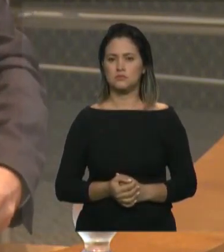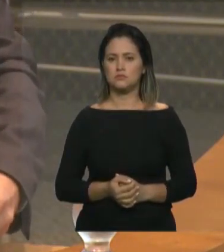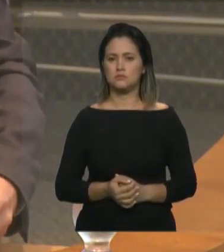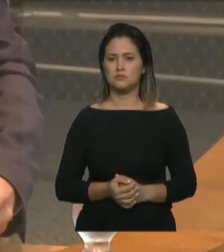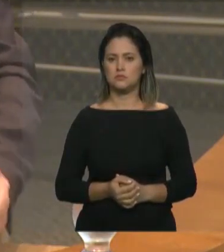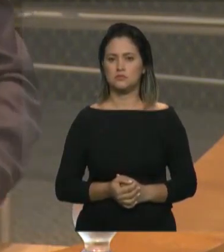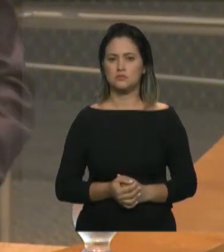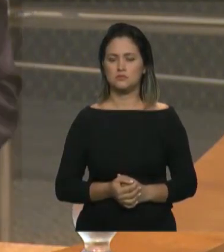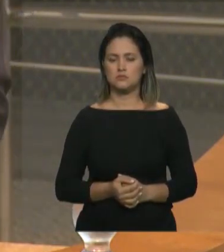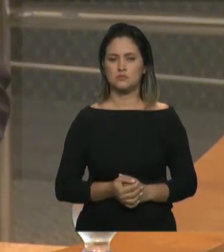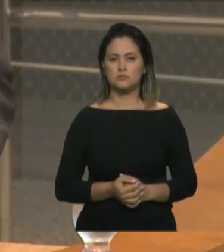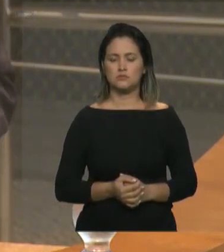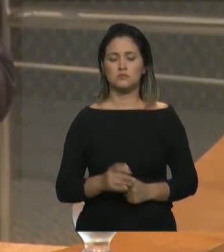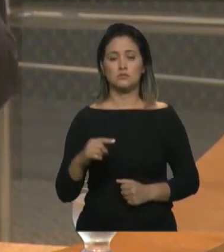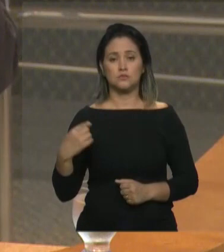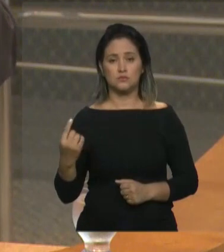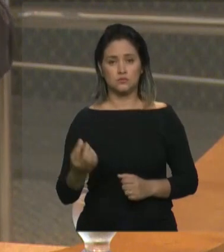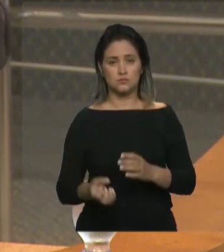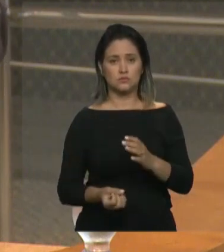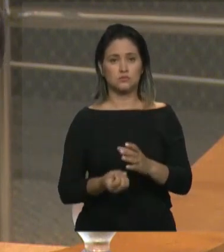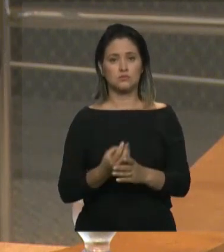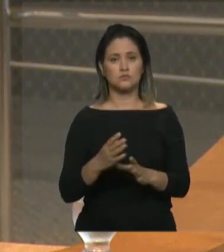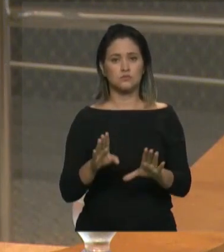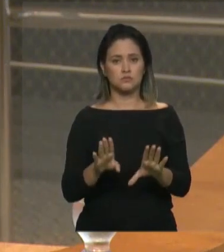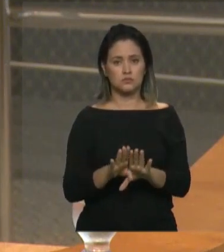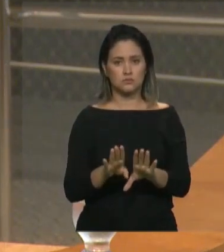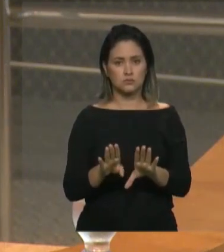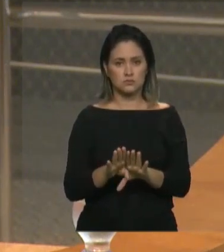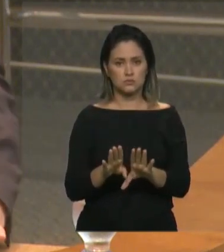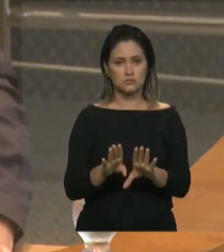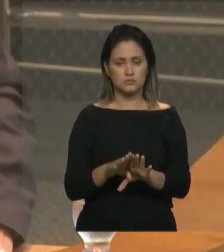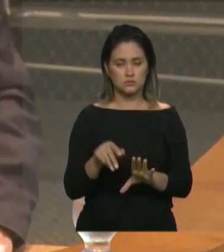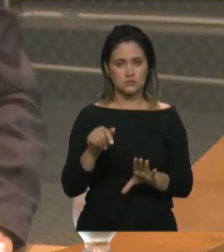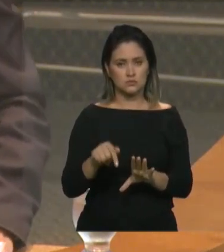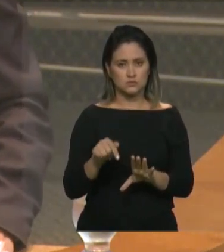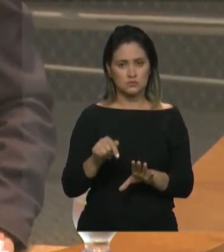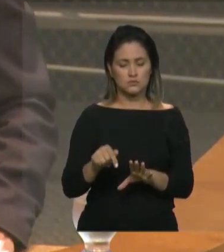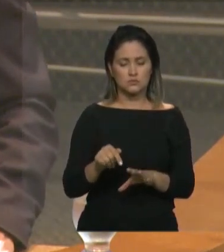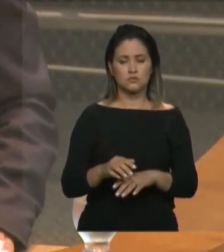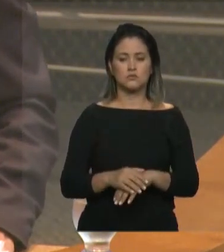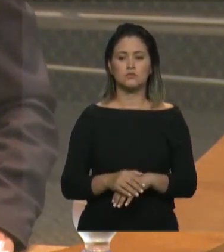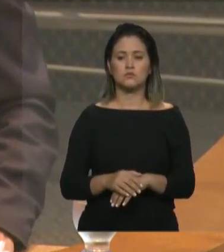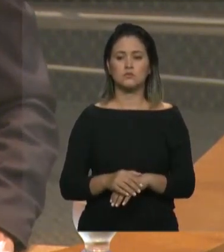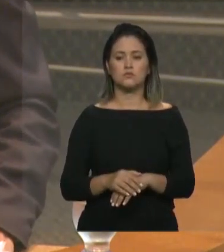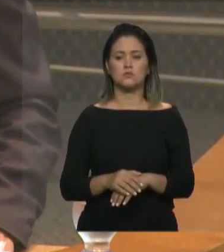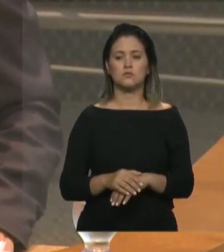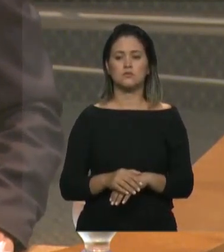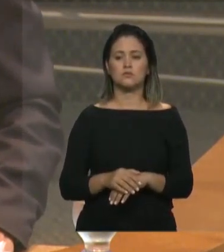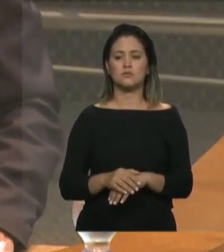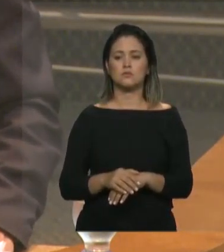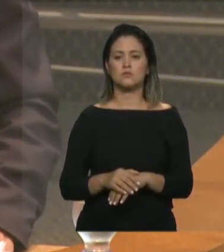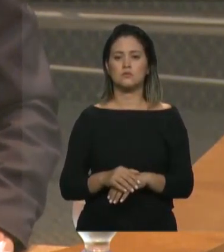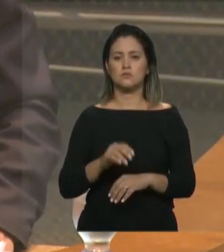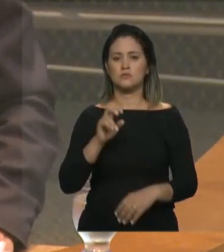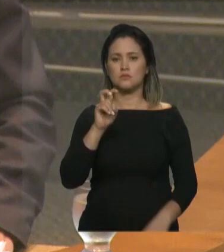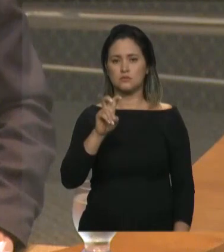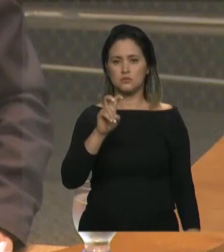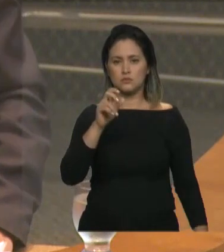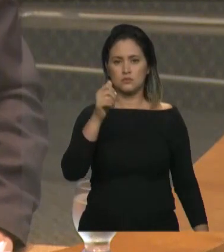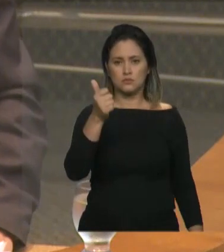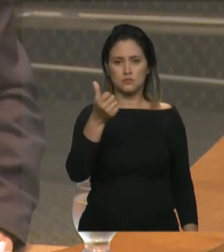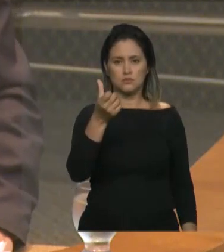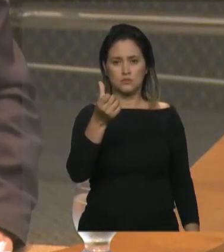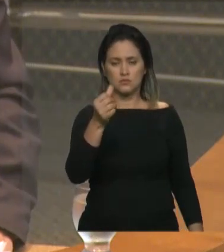Senhores, nós criamos também uma modalidade aqui de desalentados. O Maranhão tem 516